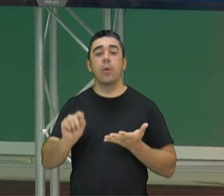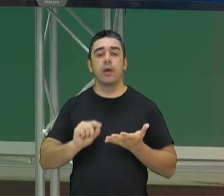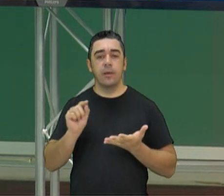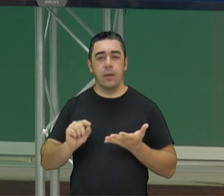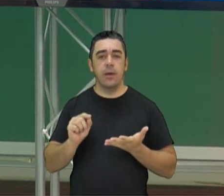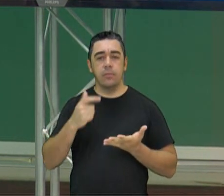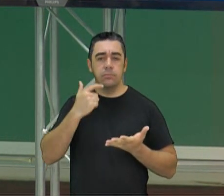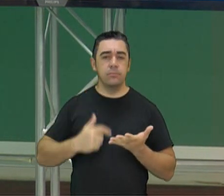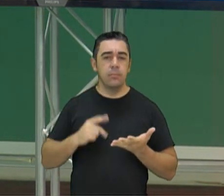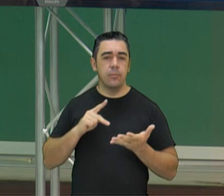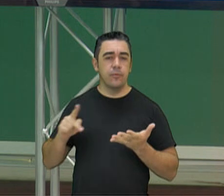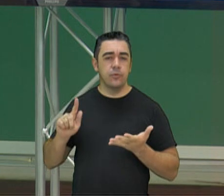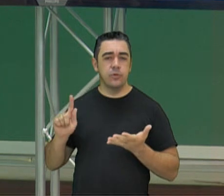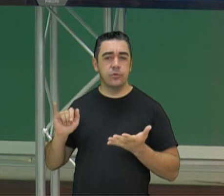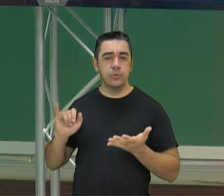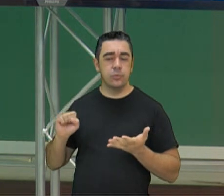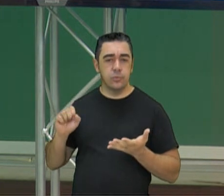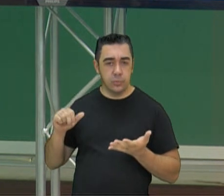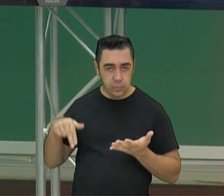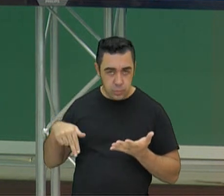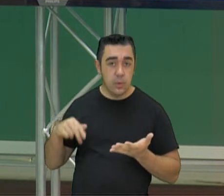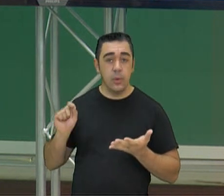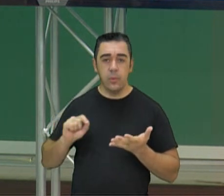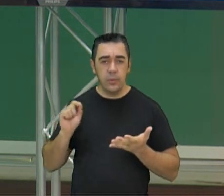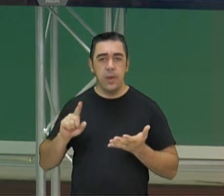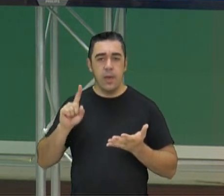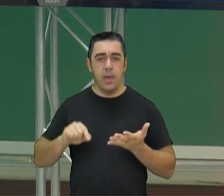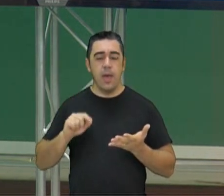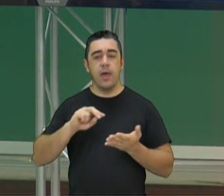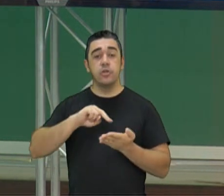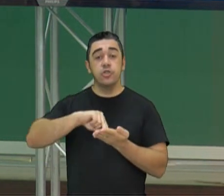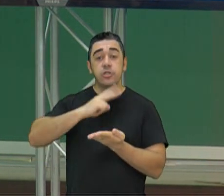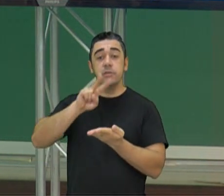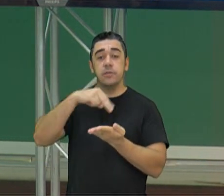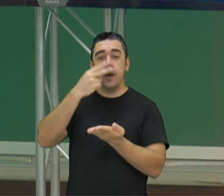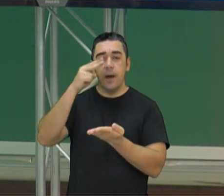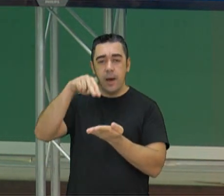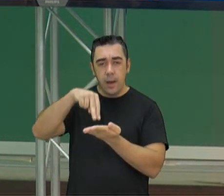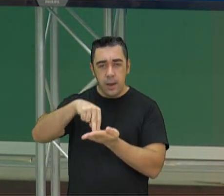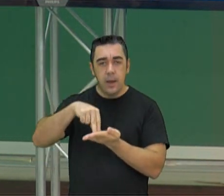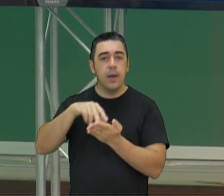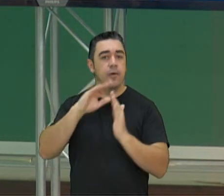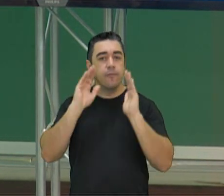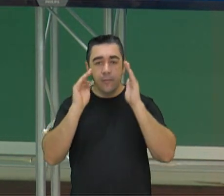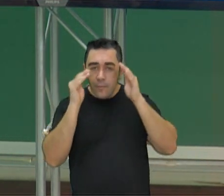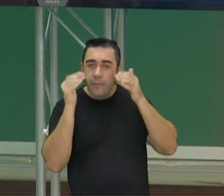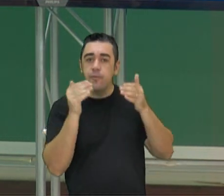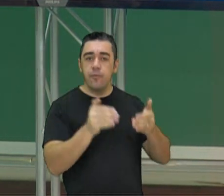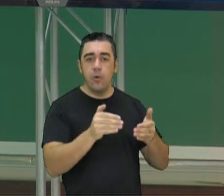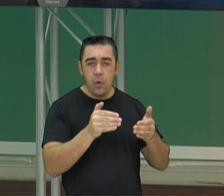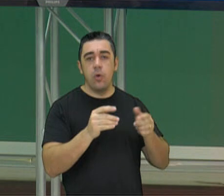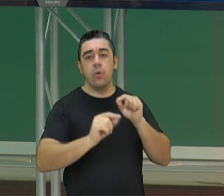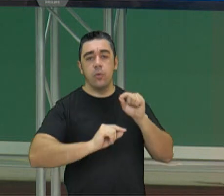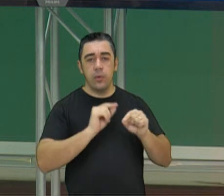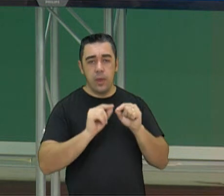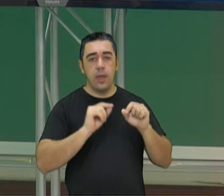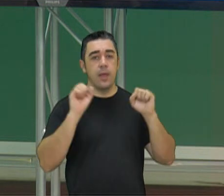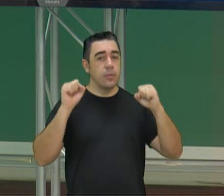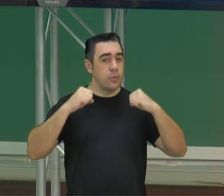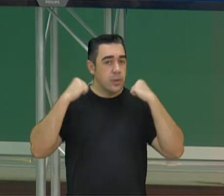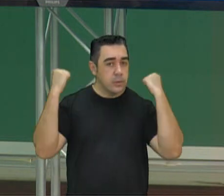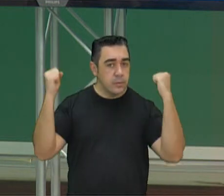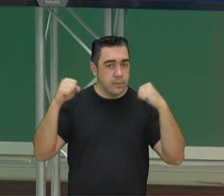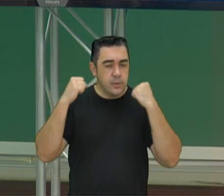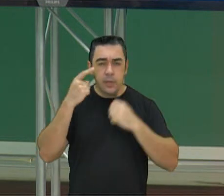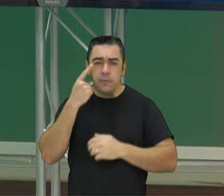questão das ginásticas, né, das valências físicas voltadas para a educação física. Então, vocês já viram como que